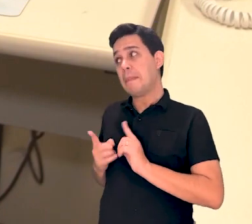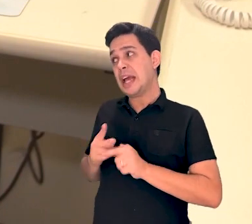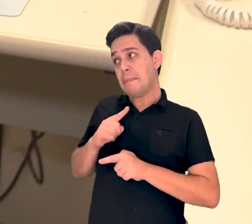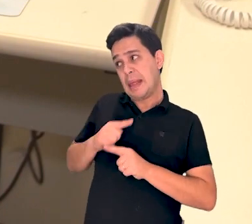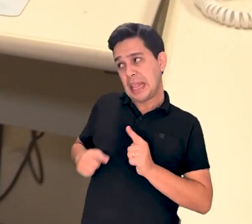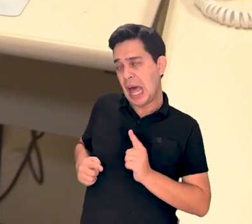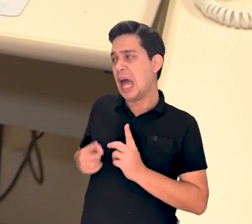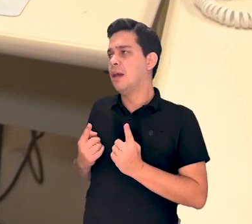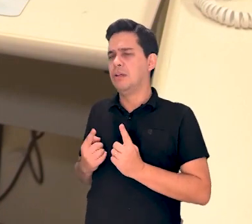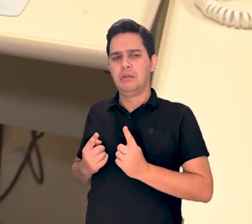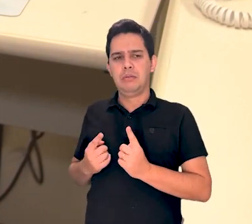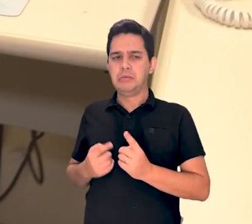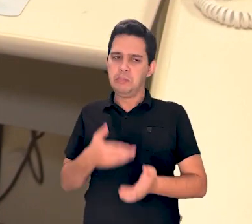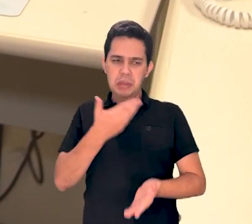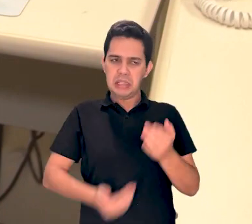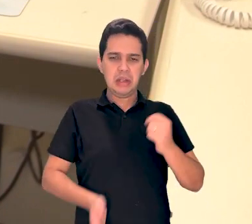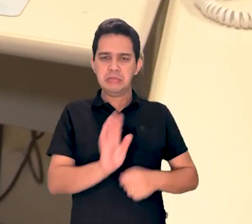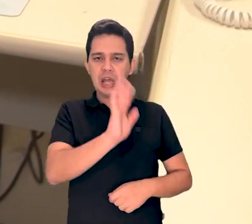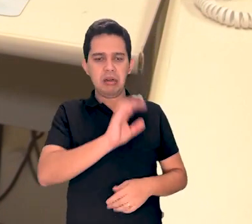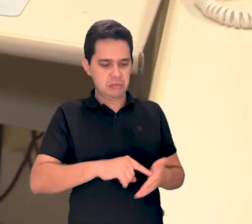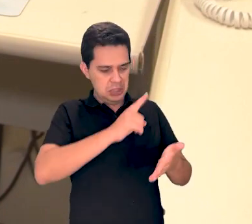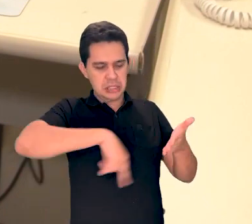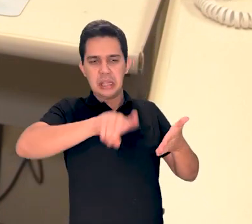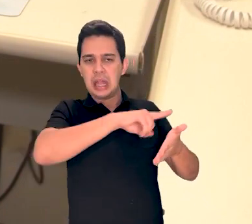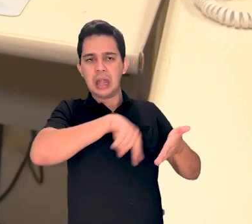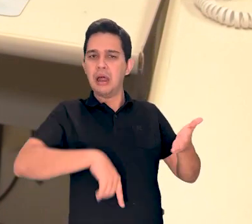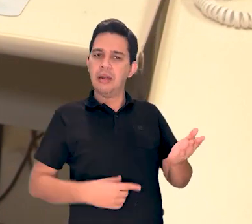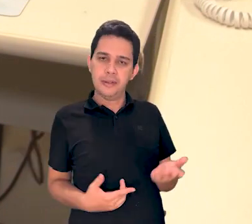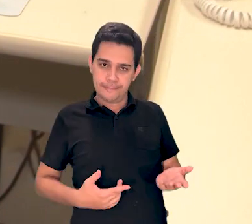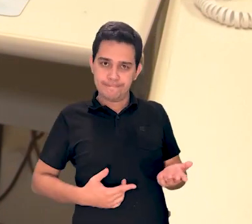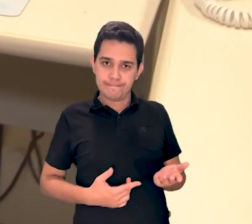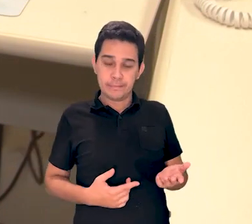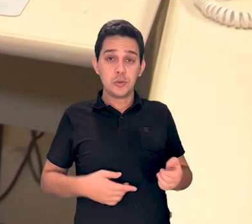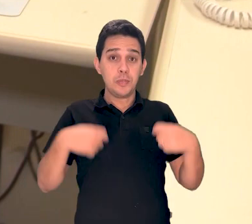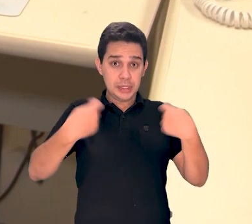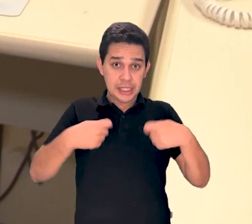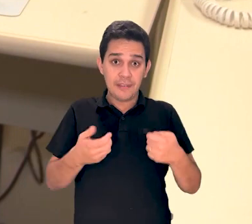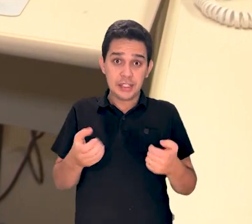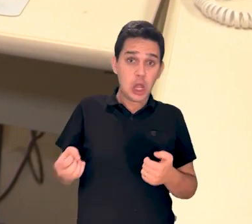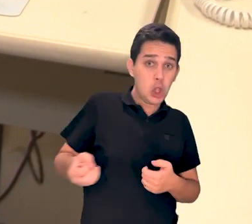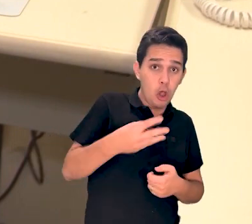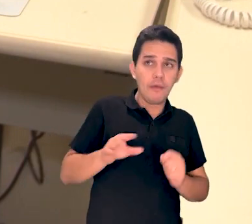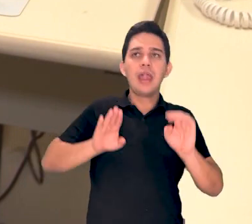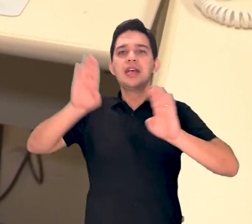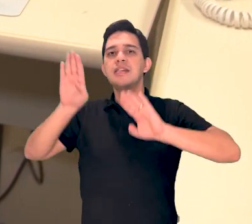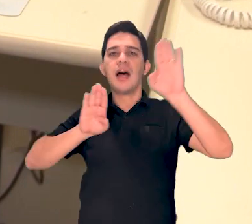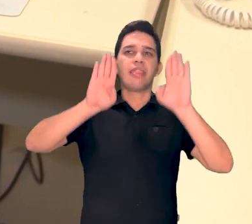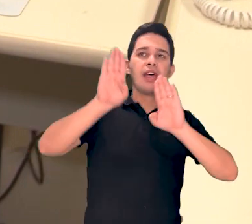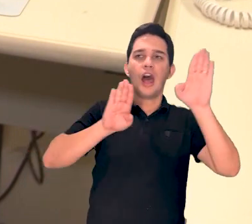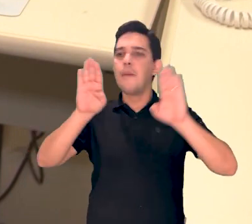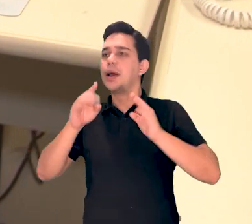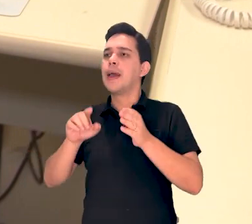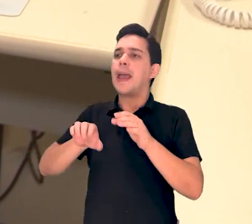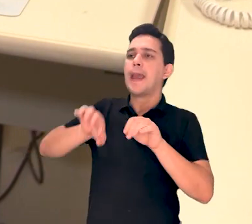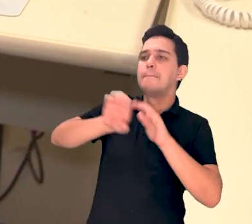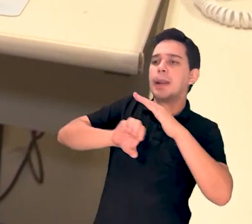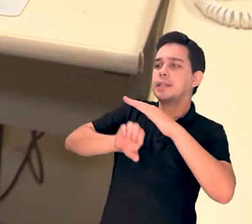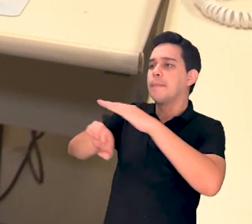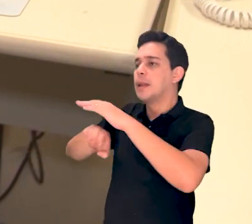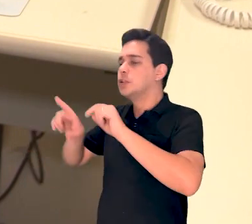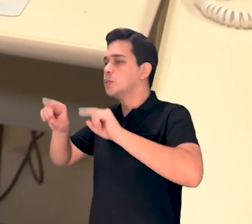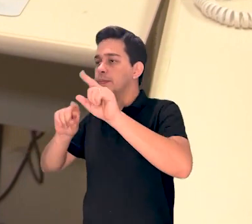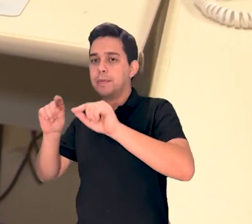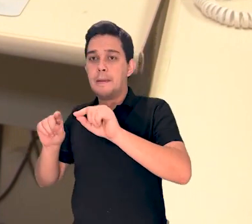para que seja feita uma nova licitação é a prefeitura teria que